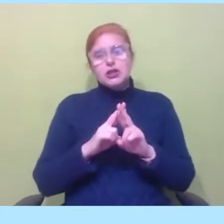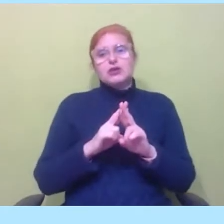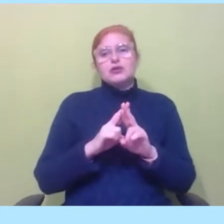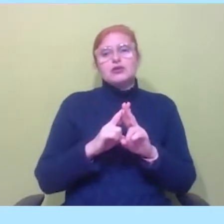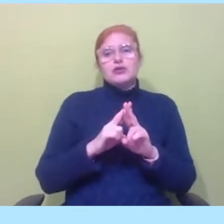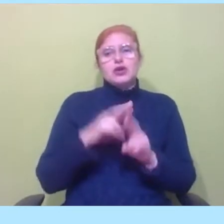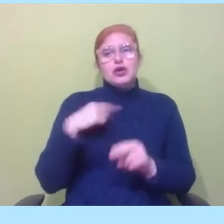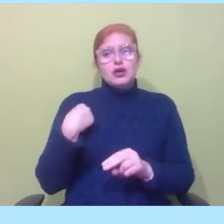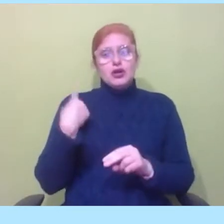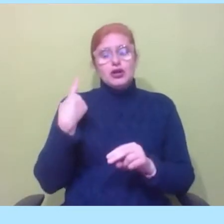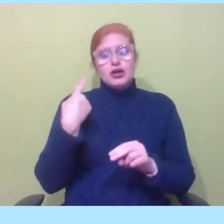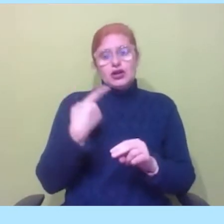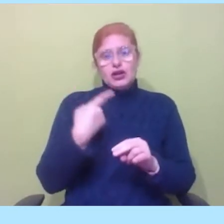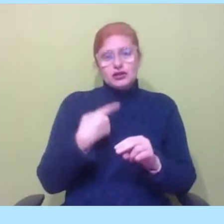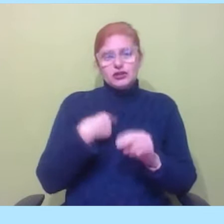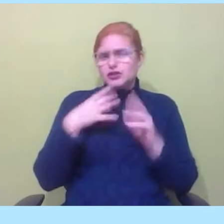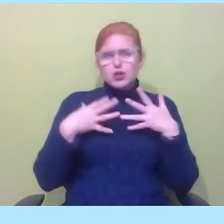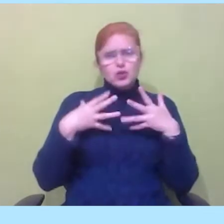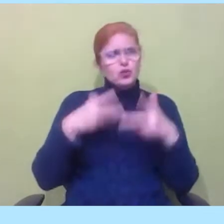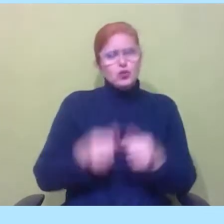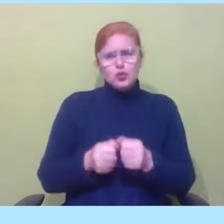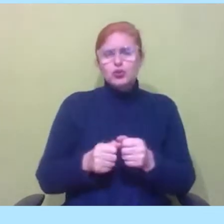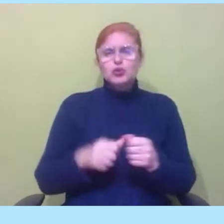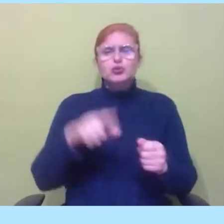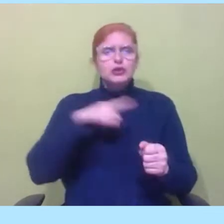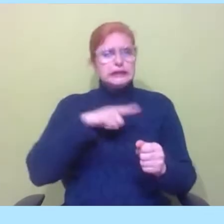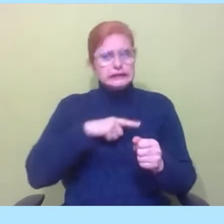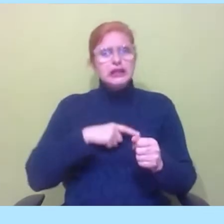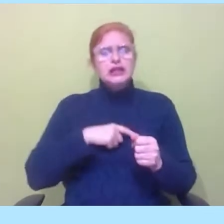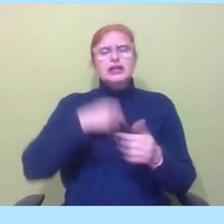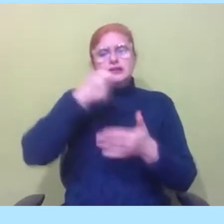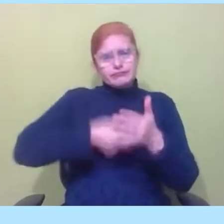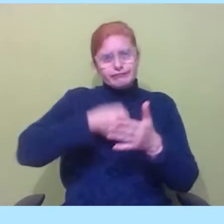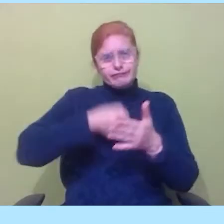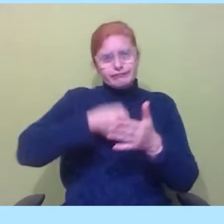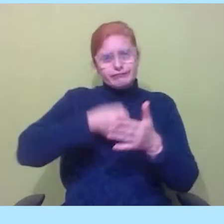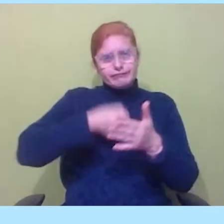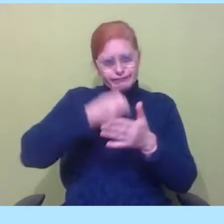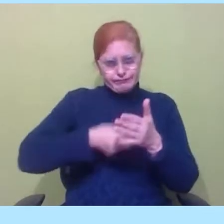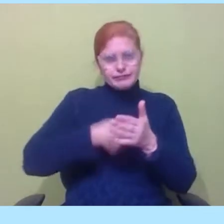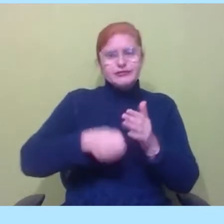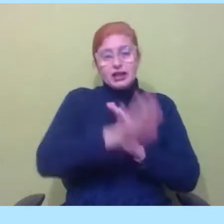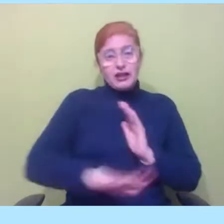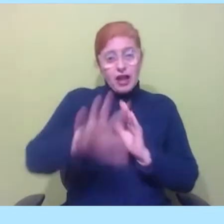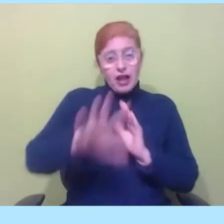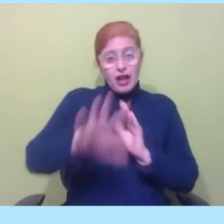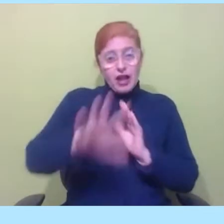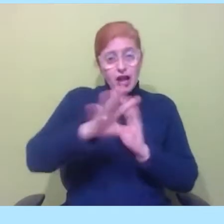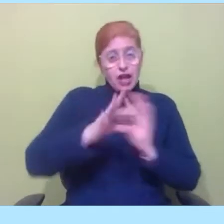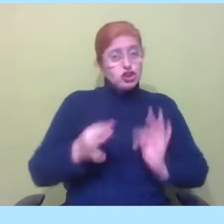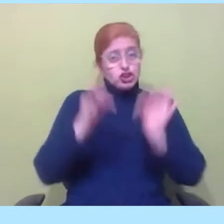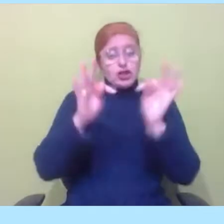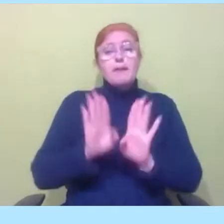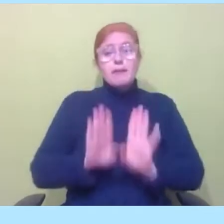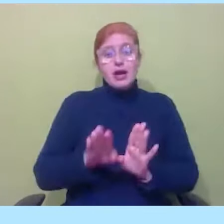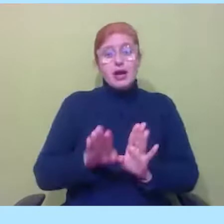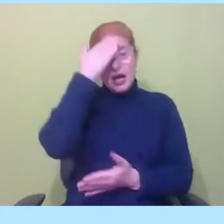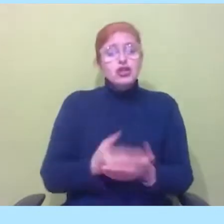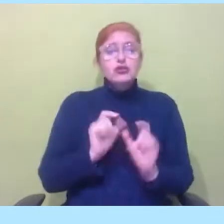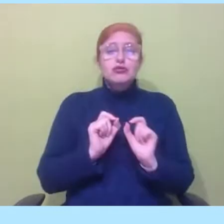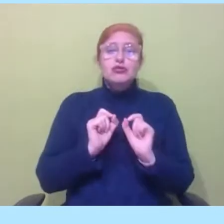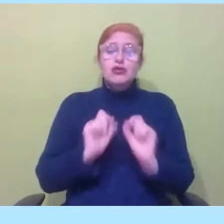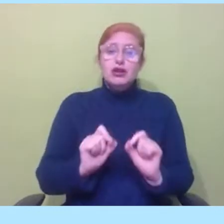nossos, enfim, a tudo que a gente tem batalhado nesse universo digital. Mas eu acredito que em alguma da